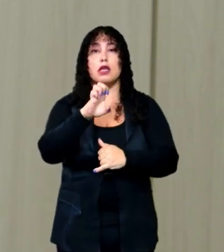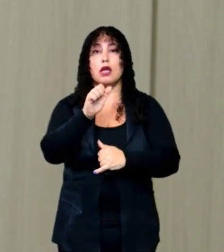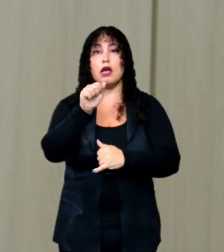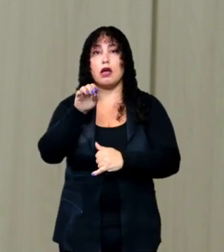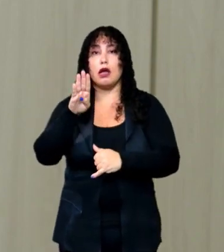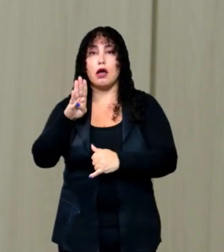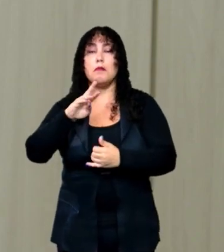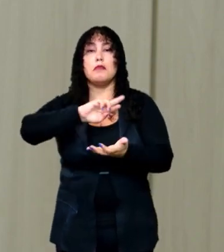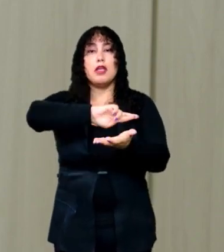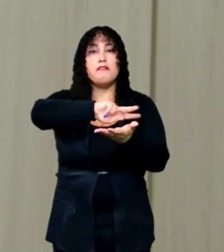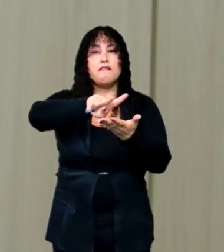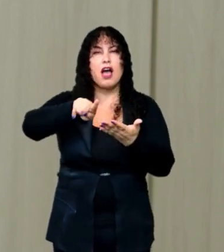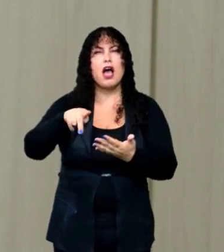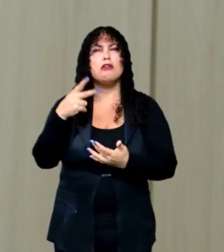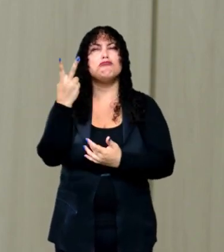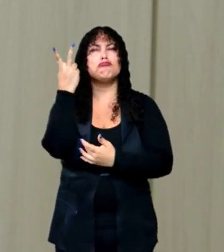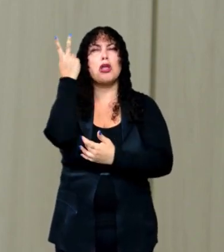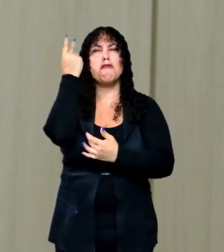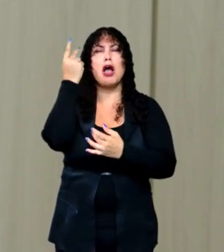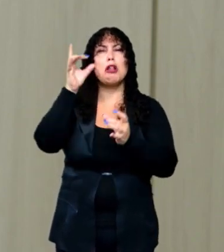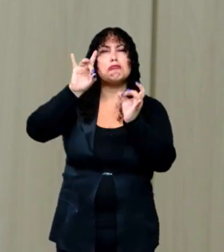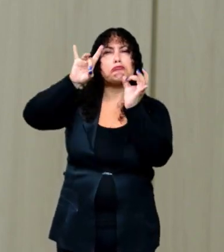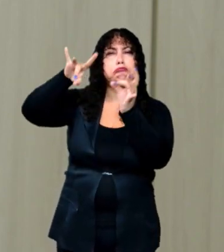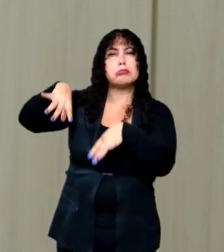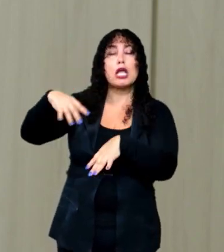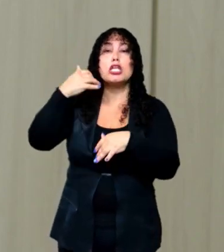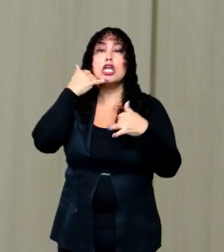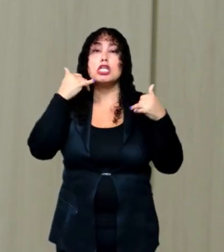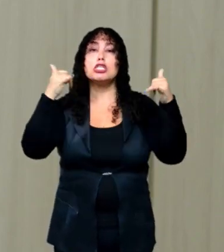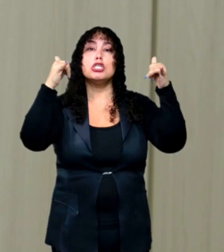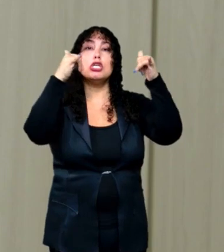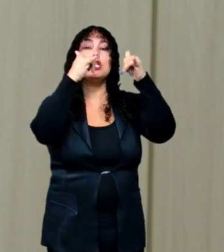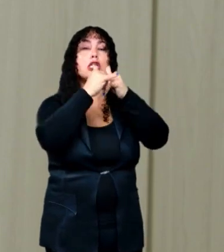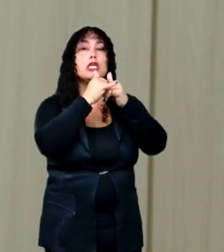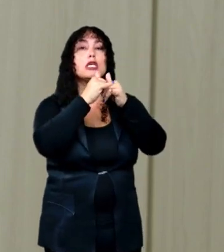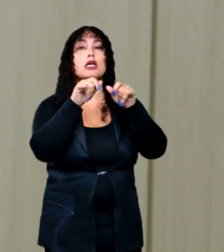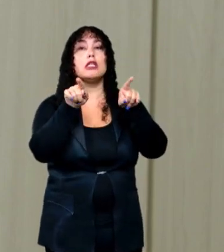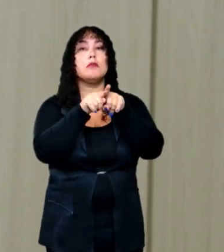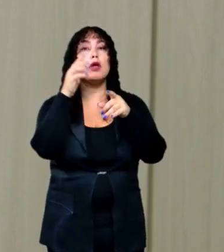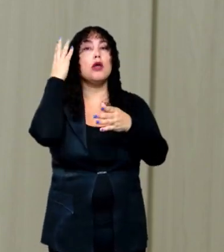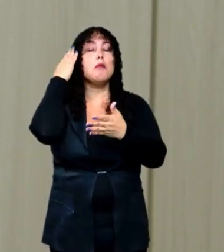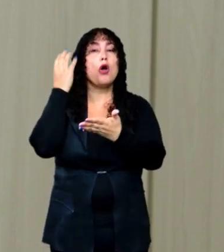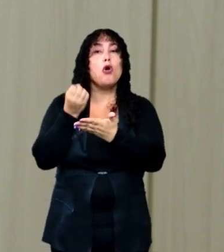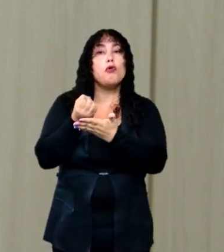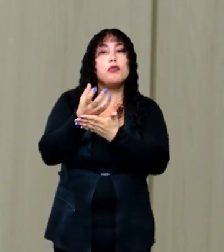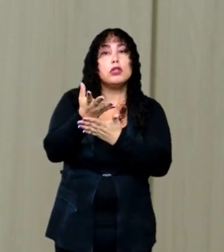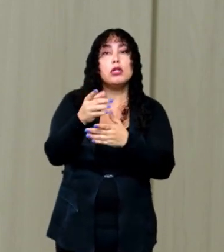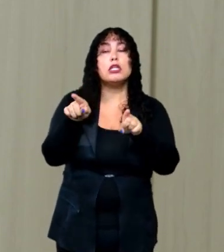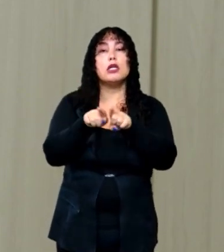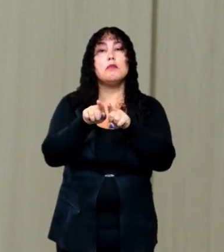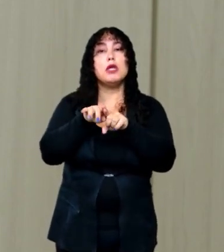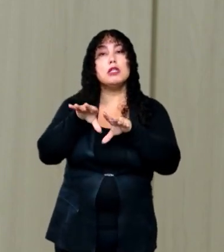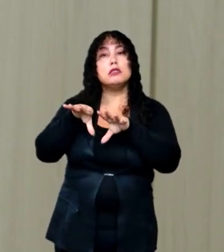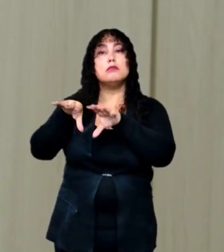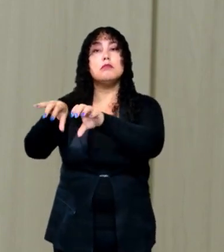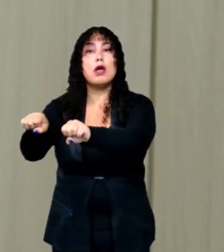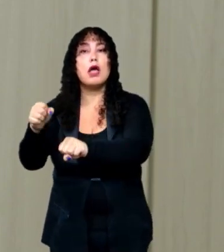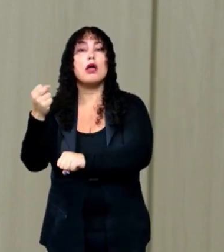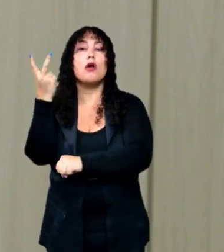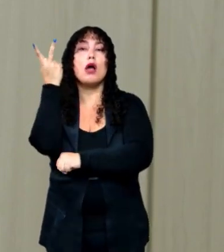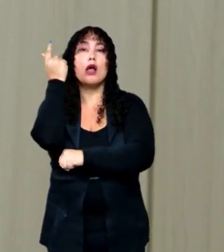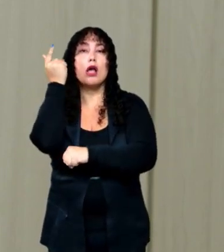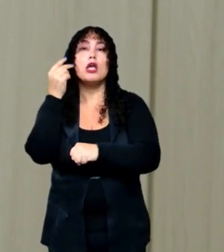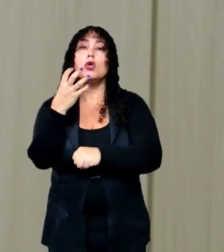tem muitos cavalos abandonados, então normalmente a gente liga para a ouvidoria da SEAGRE, eles vão lá e capturam esses animais. E